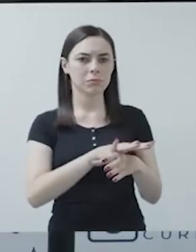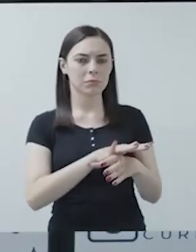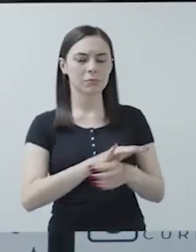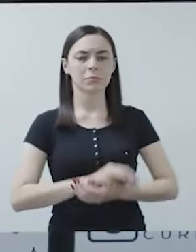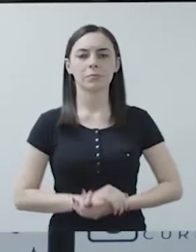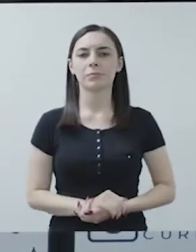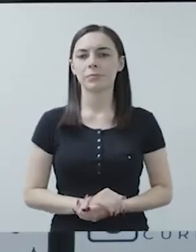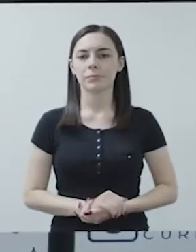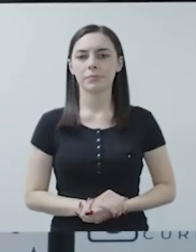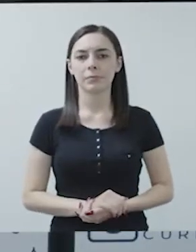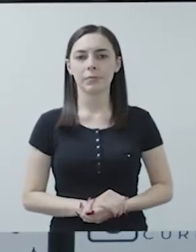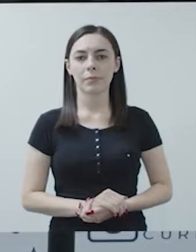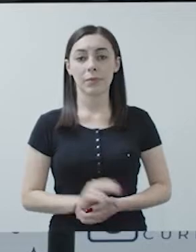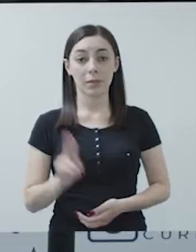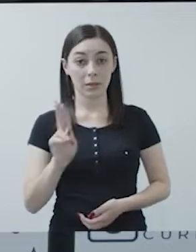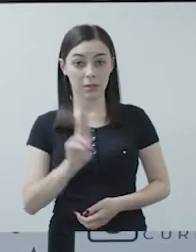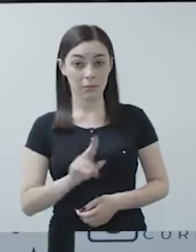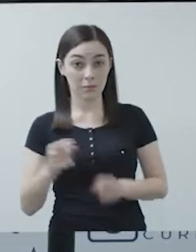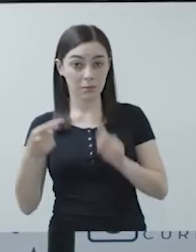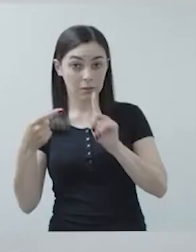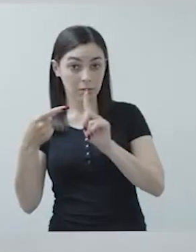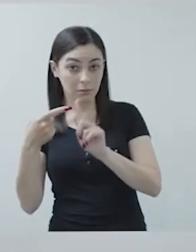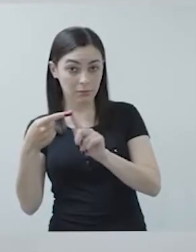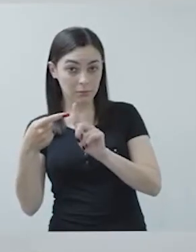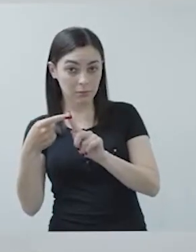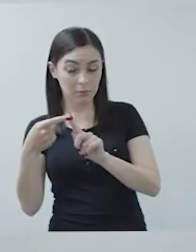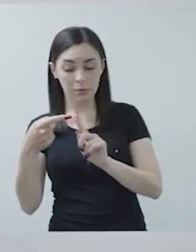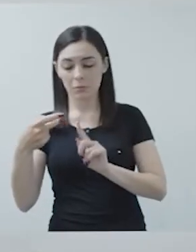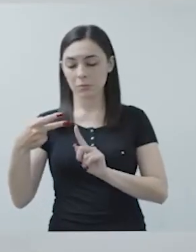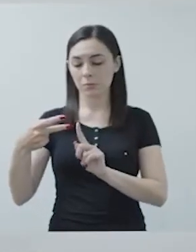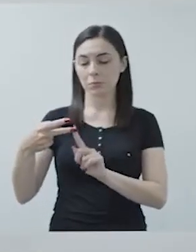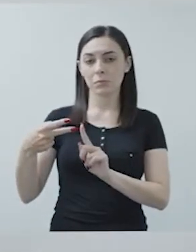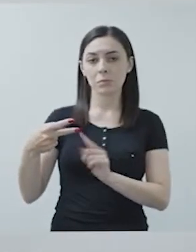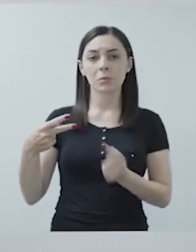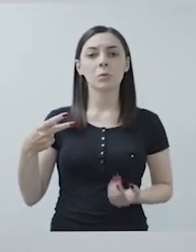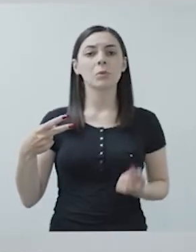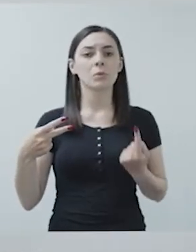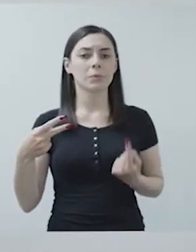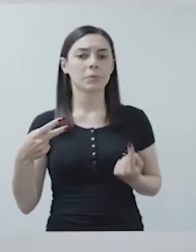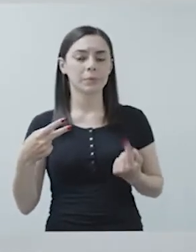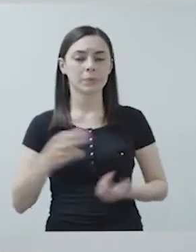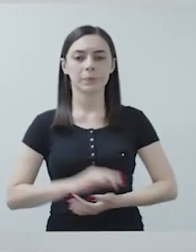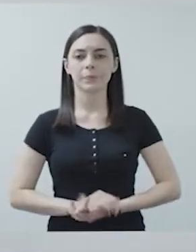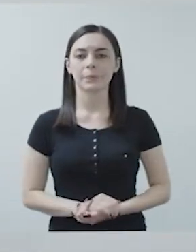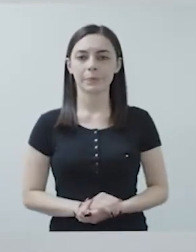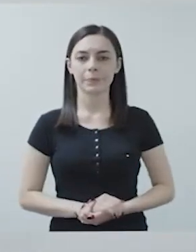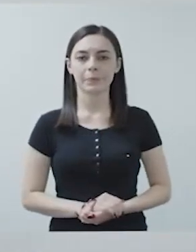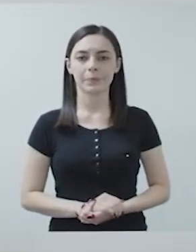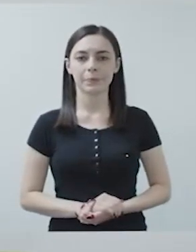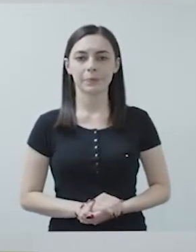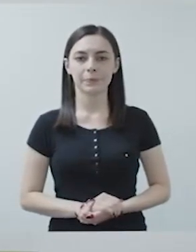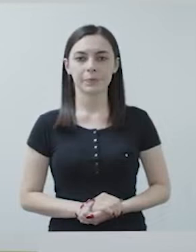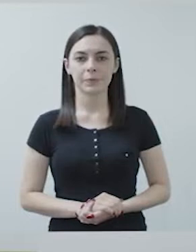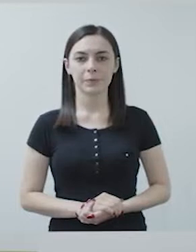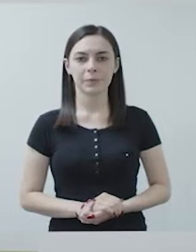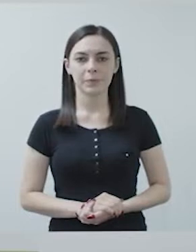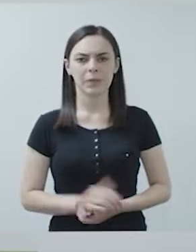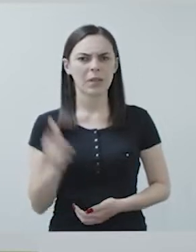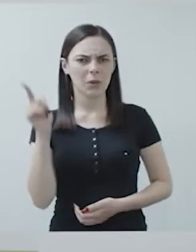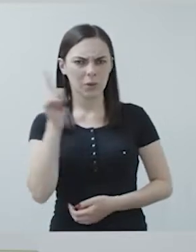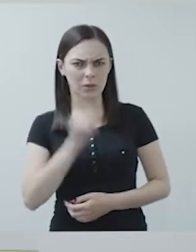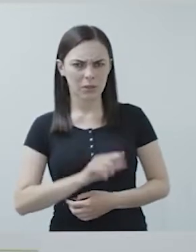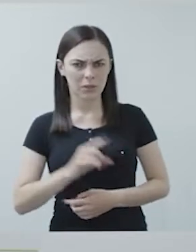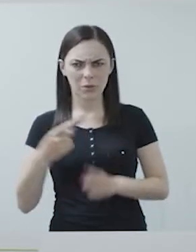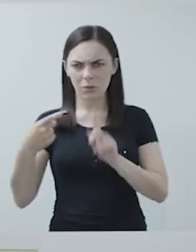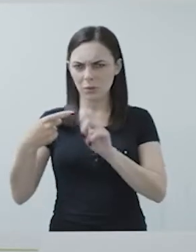recipiente? Ela vai usar o conjunto número 1 ou o conjunto número 2? Ela vai conseguir encher o aquário